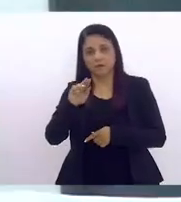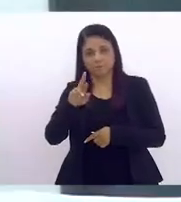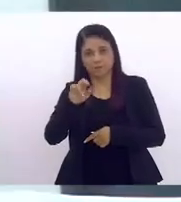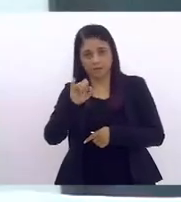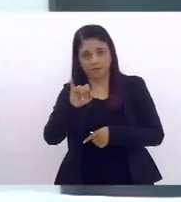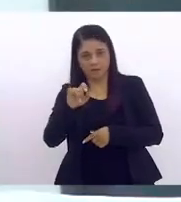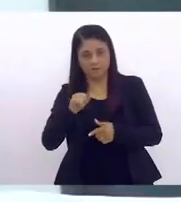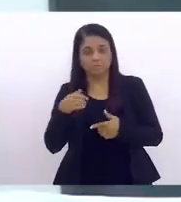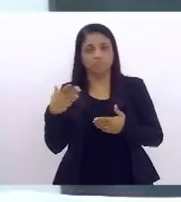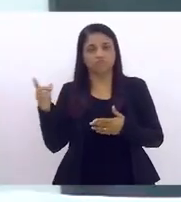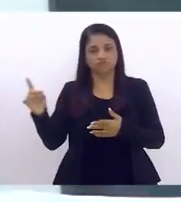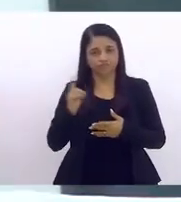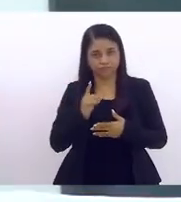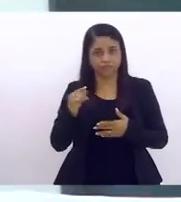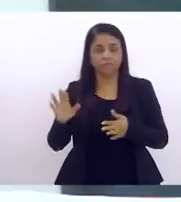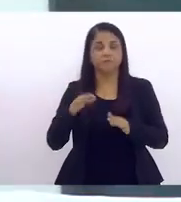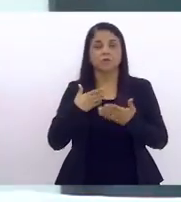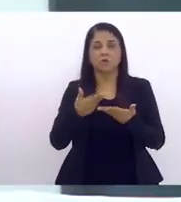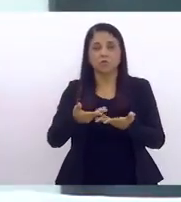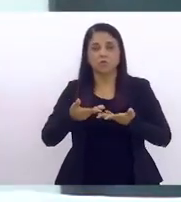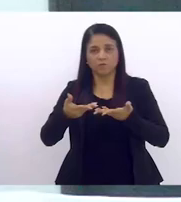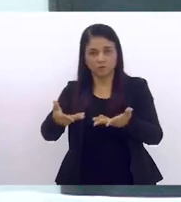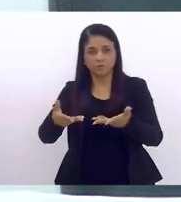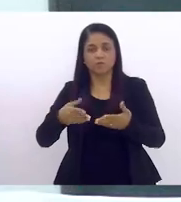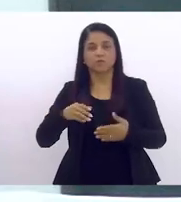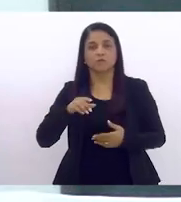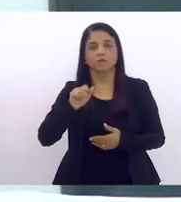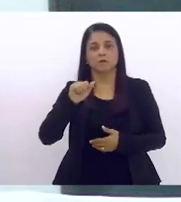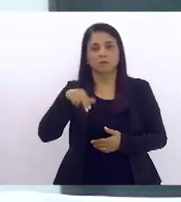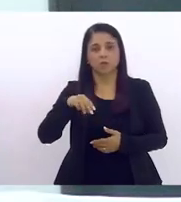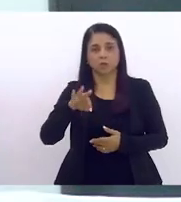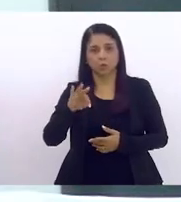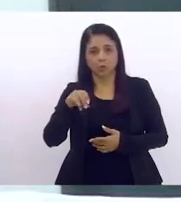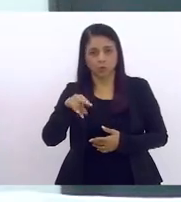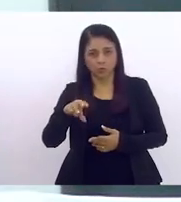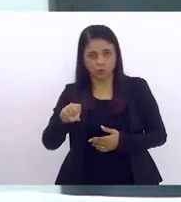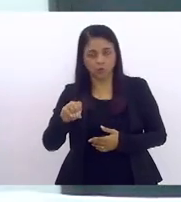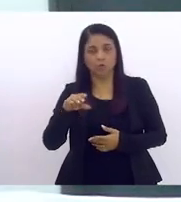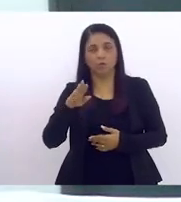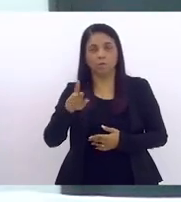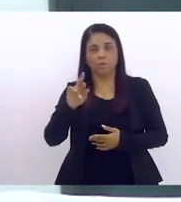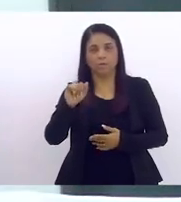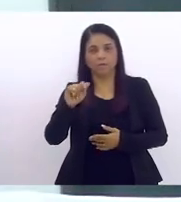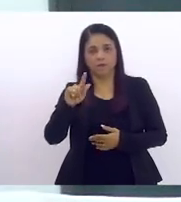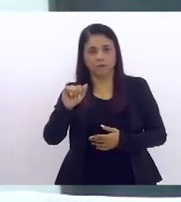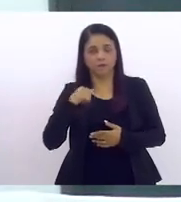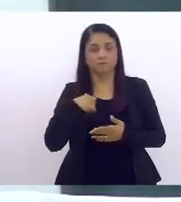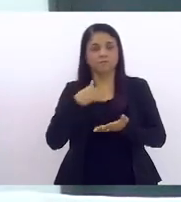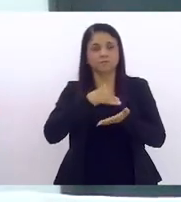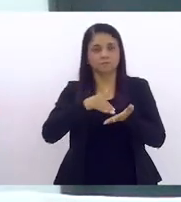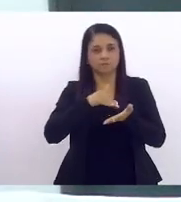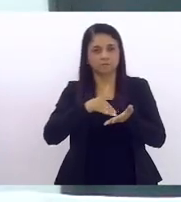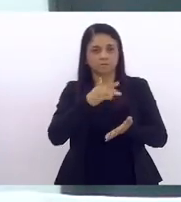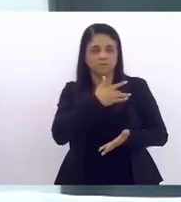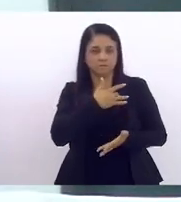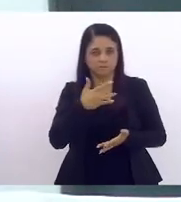Convido Antônio Braga, coordenador de atenção da saúde da mulher, da Secretaria de Estado da Saúde,